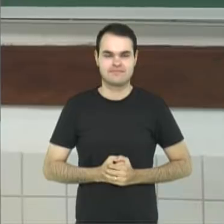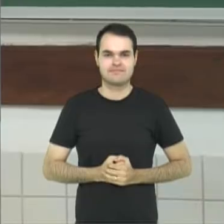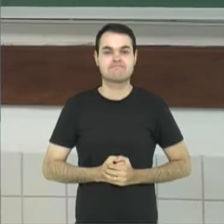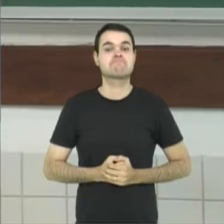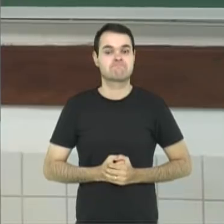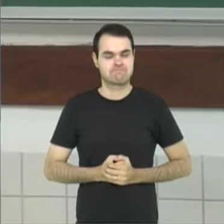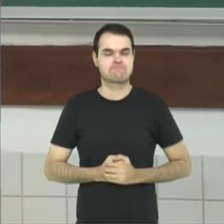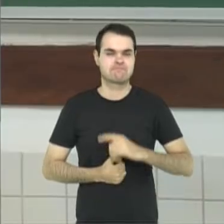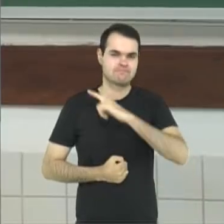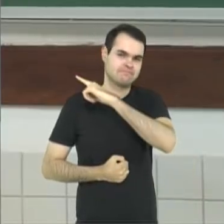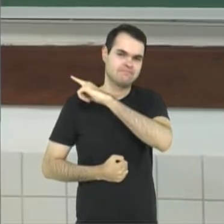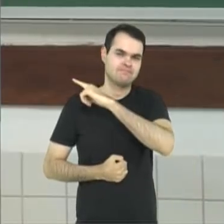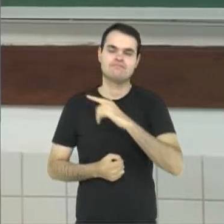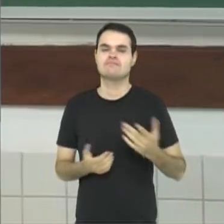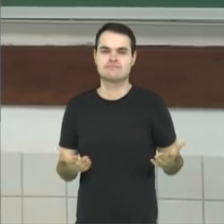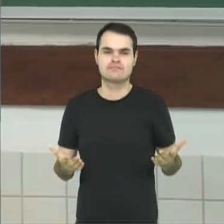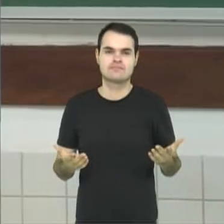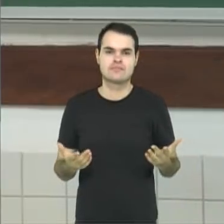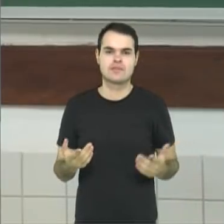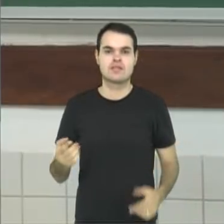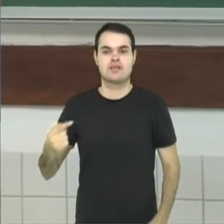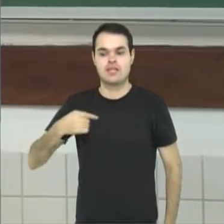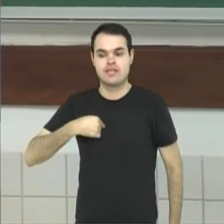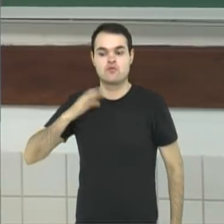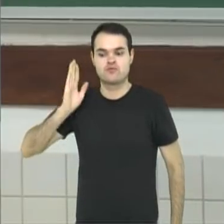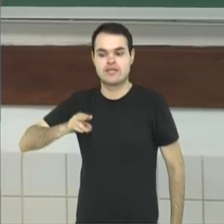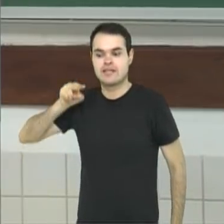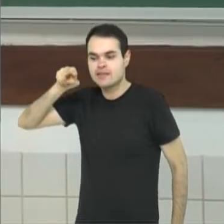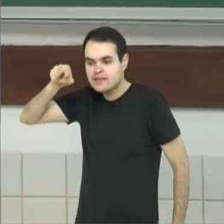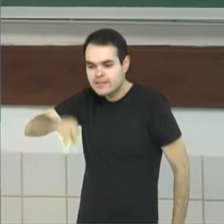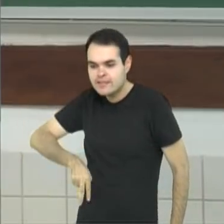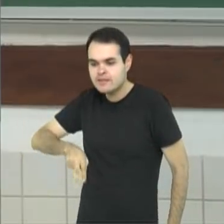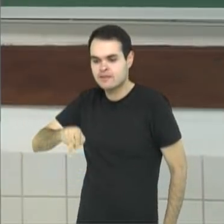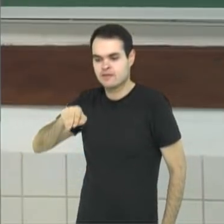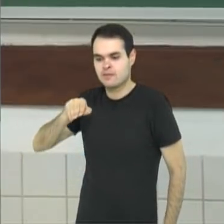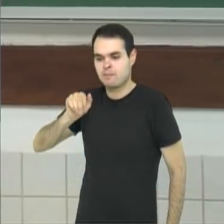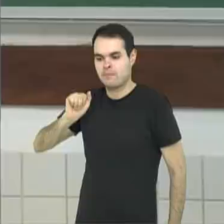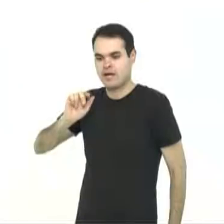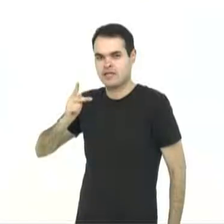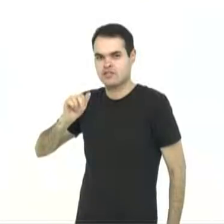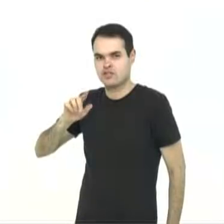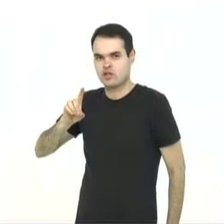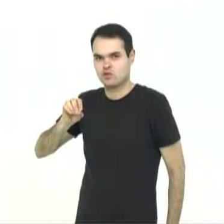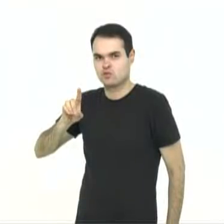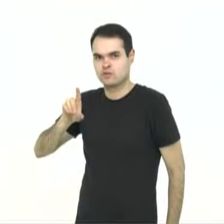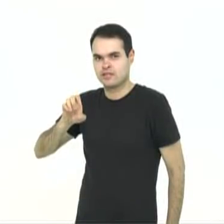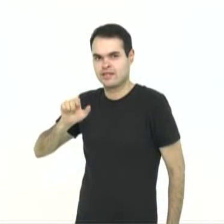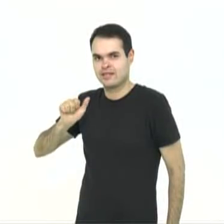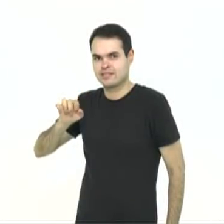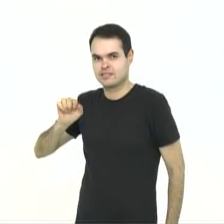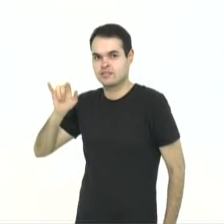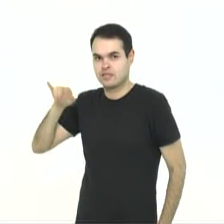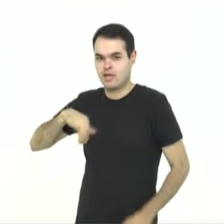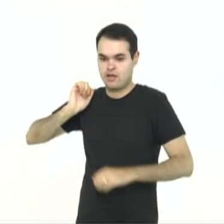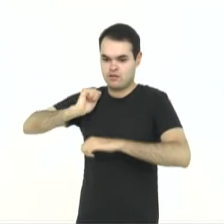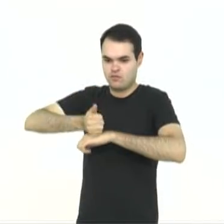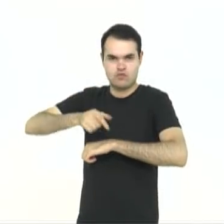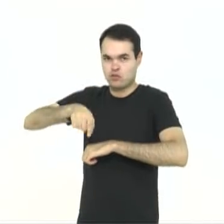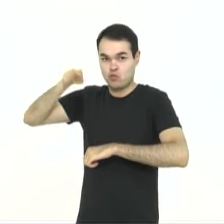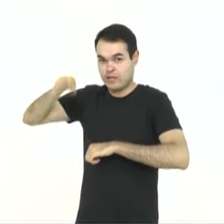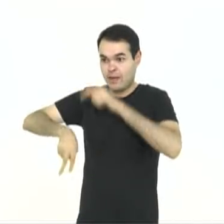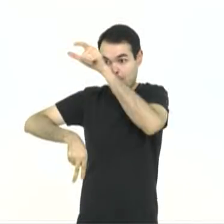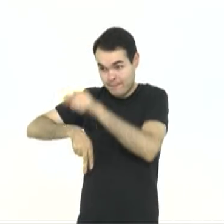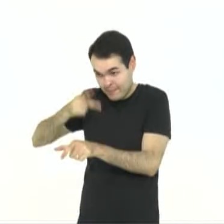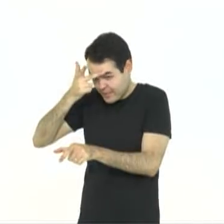E aí, galera, então, eu já li o Machado de Assis, é uma metonímia, né? Você não lê o autor, você lê a